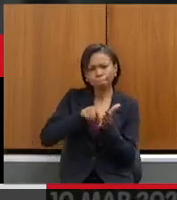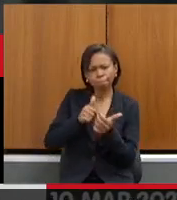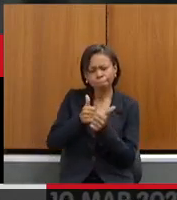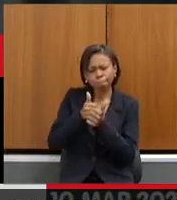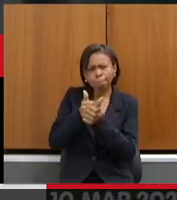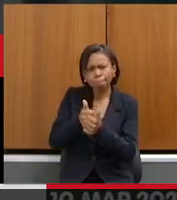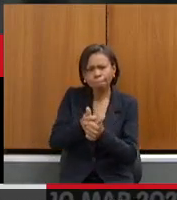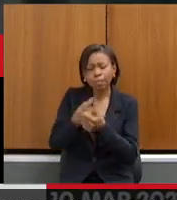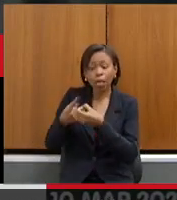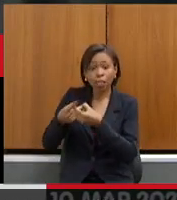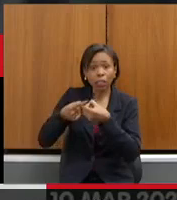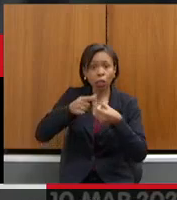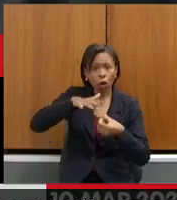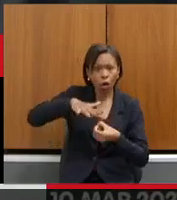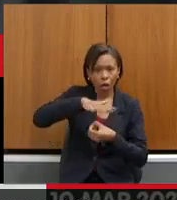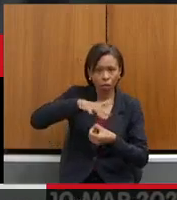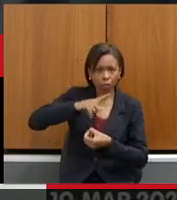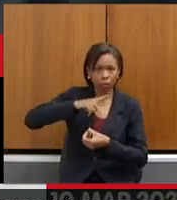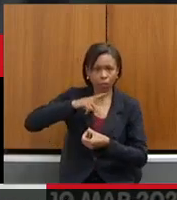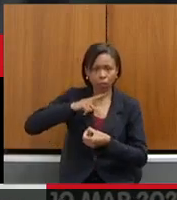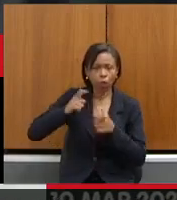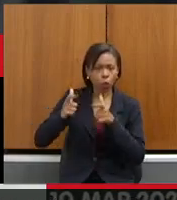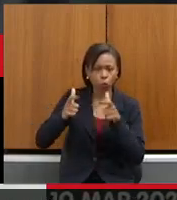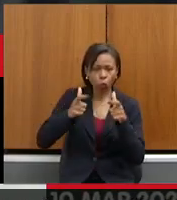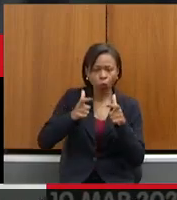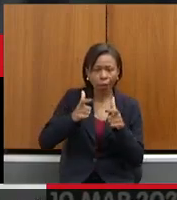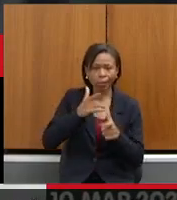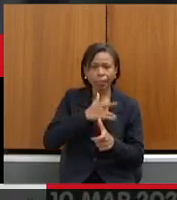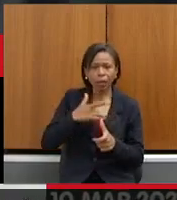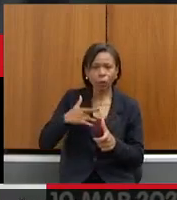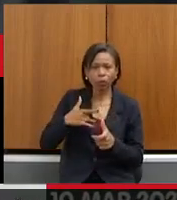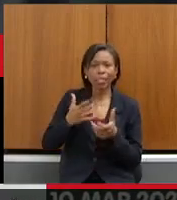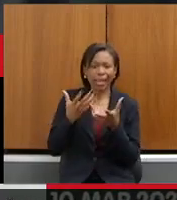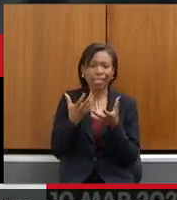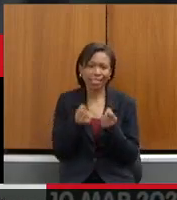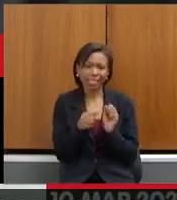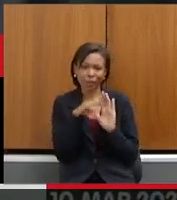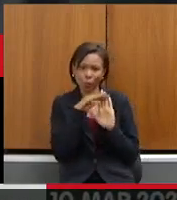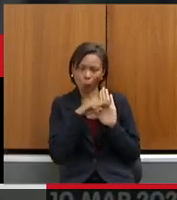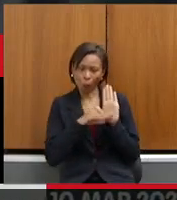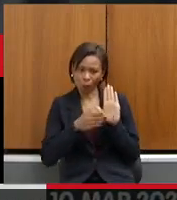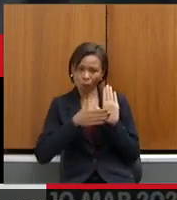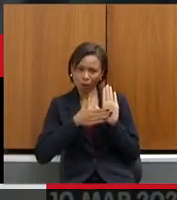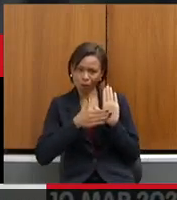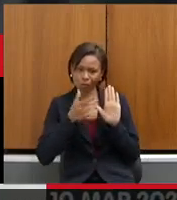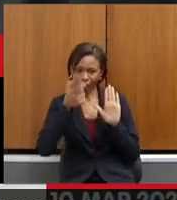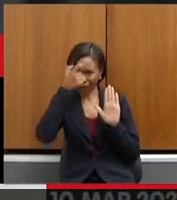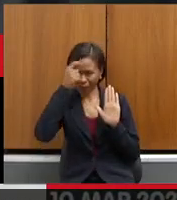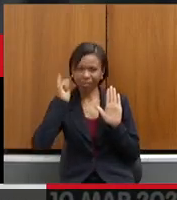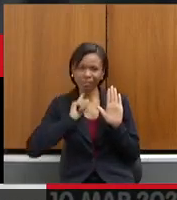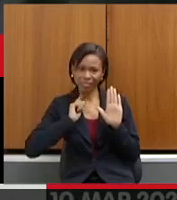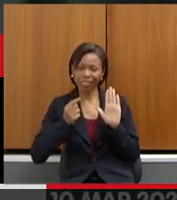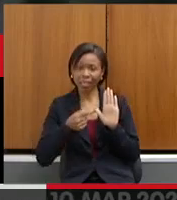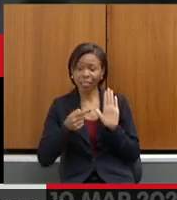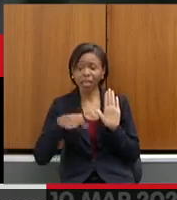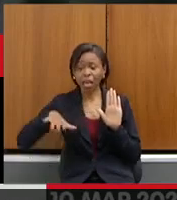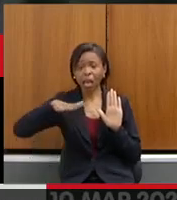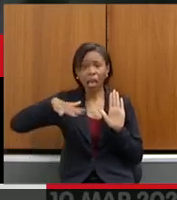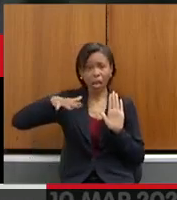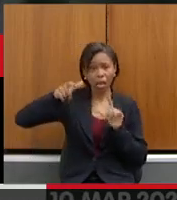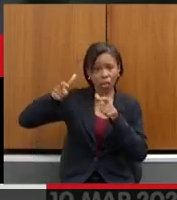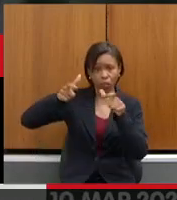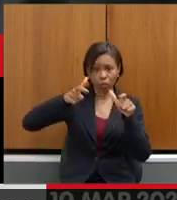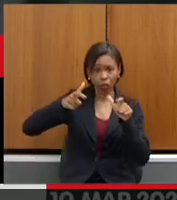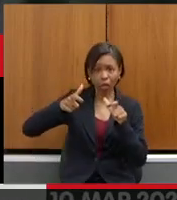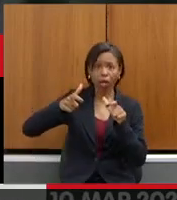cidades que têm as regiões de saúde que tem maior adesão ao menos conscientes são regiões saúde que há pelo menos